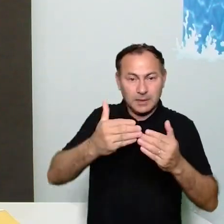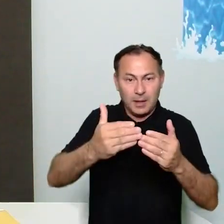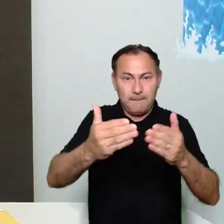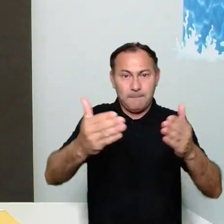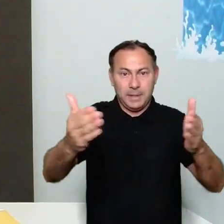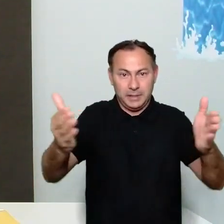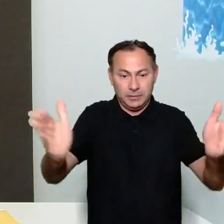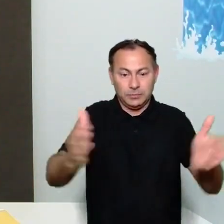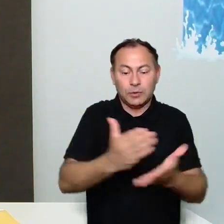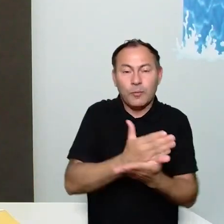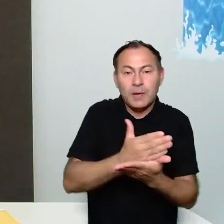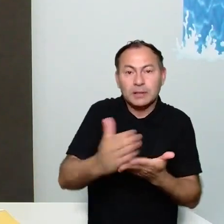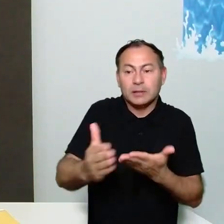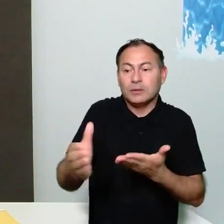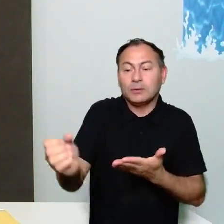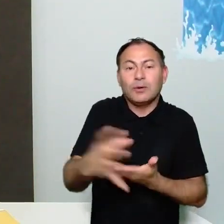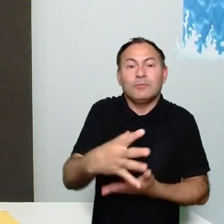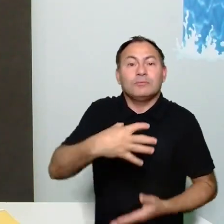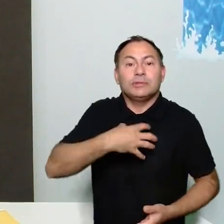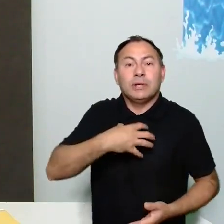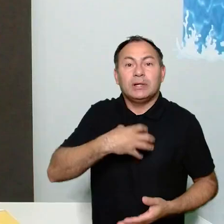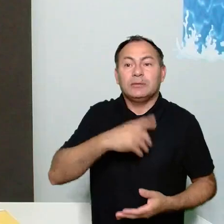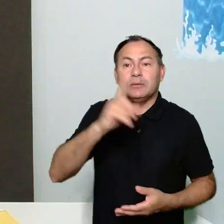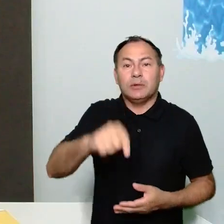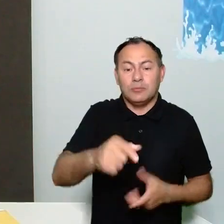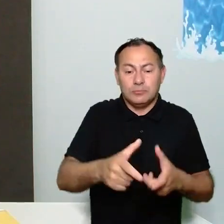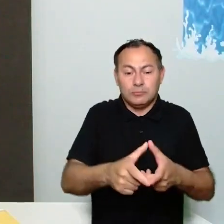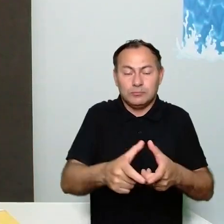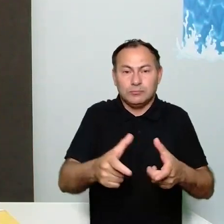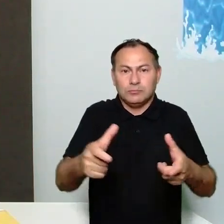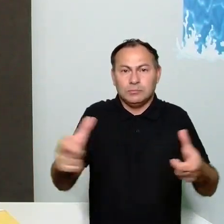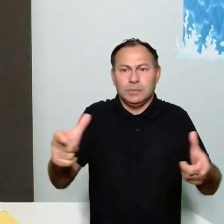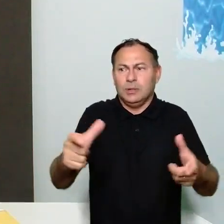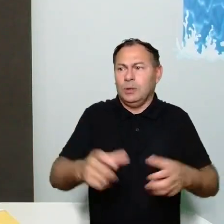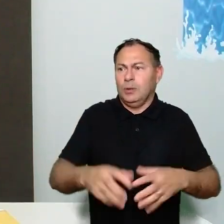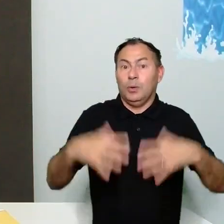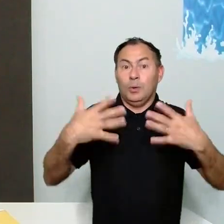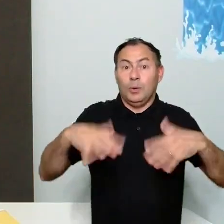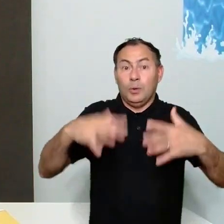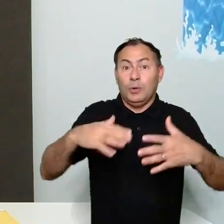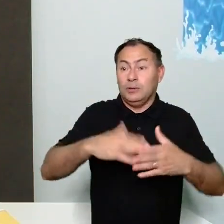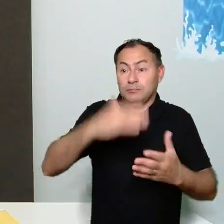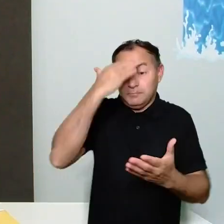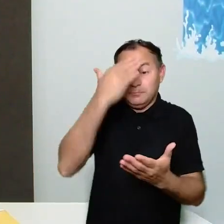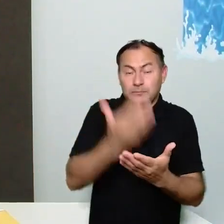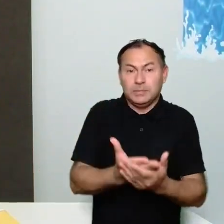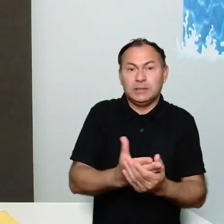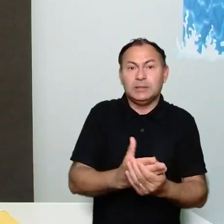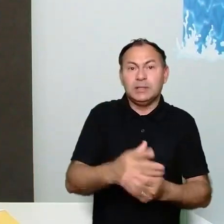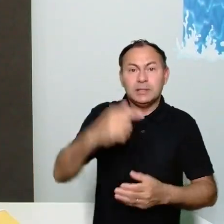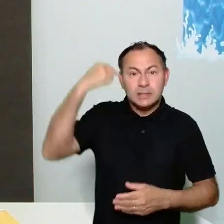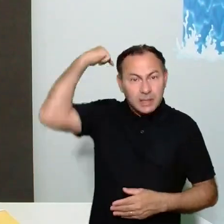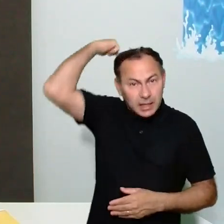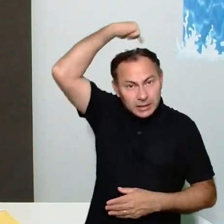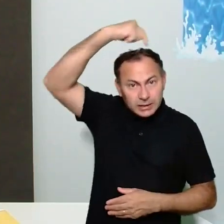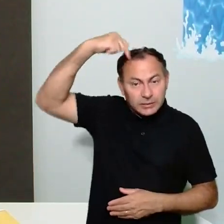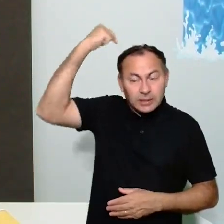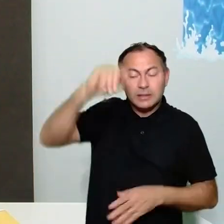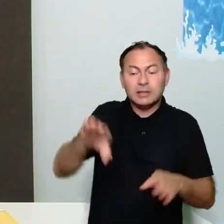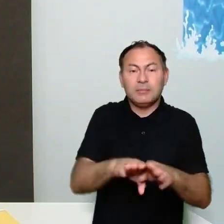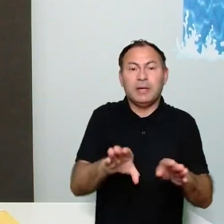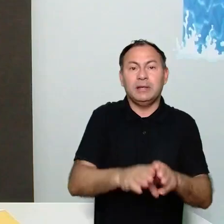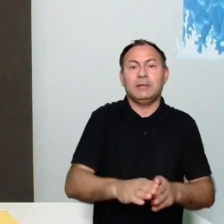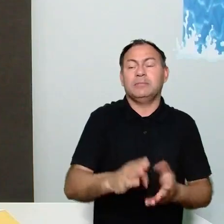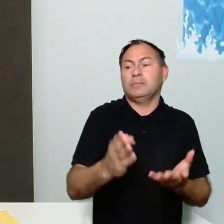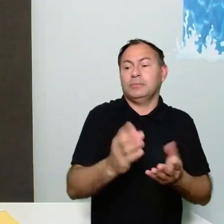uma nova página com um aumento inacreditável no número de beatificações e